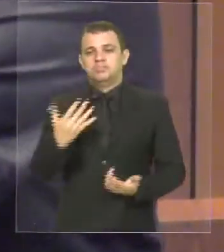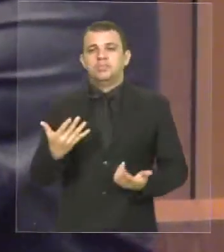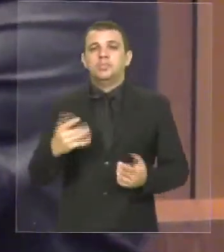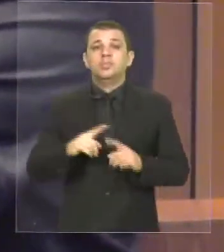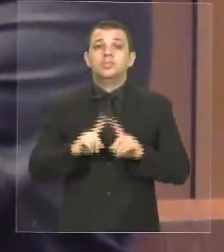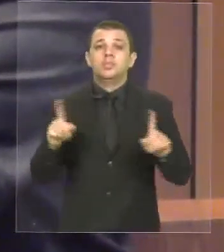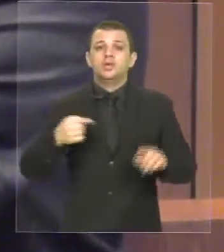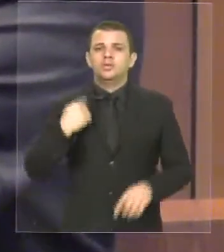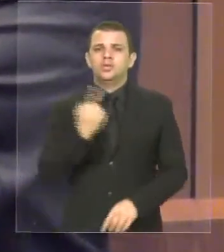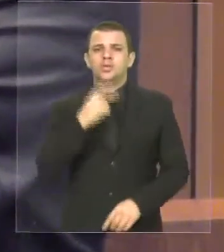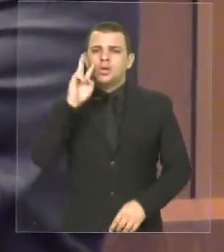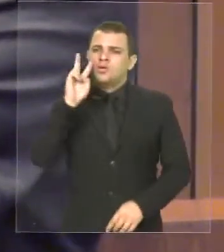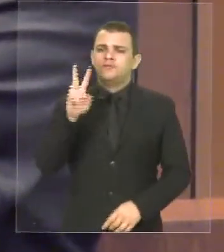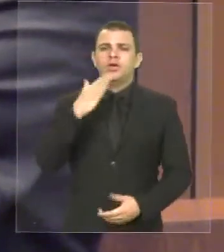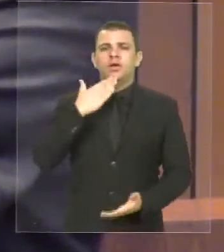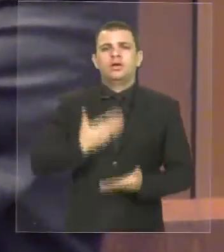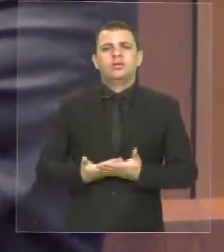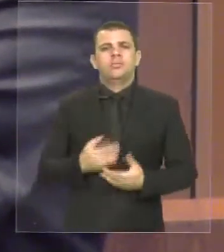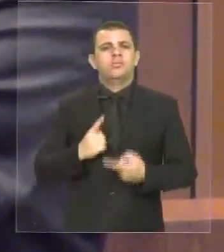perplexos porque